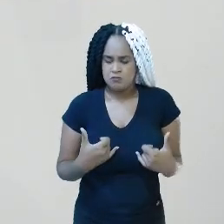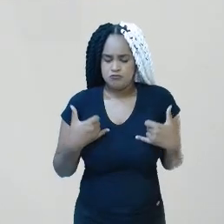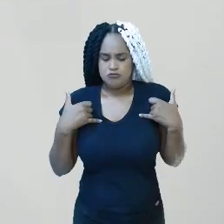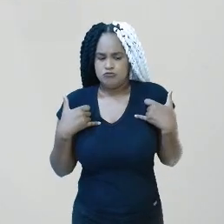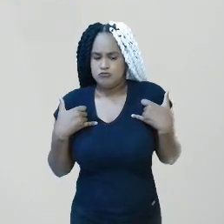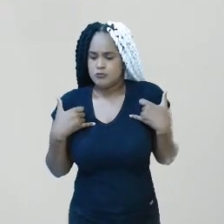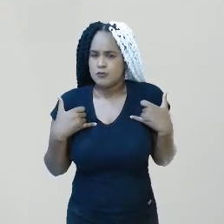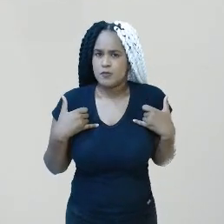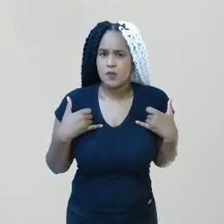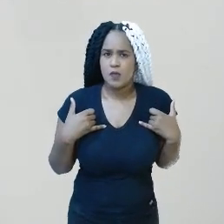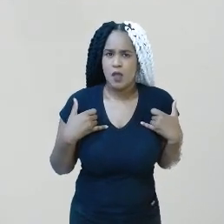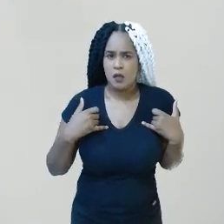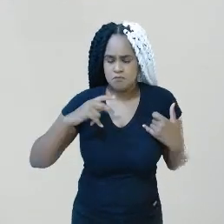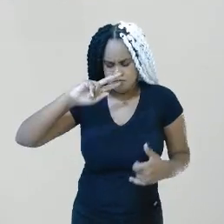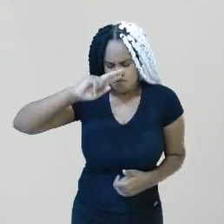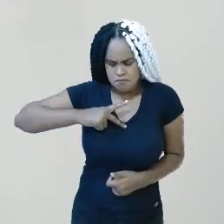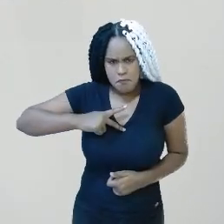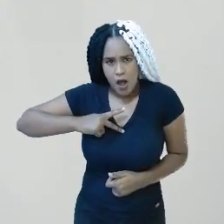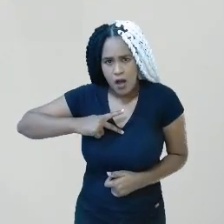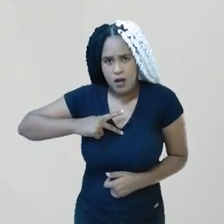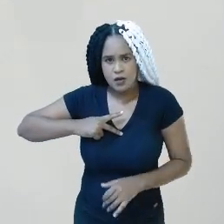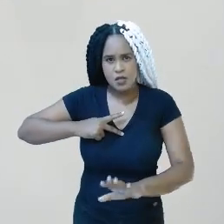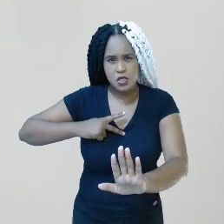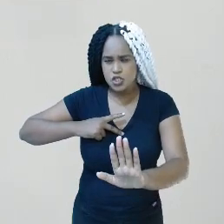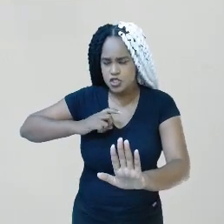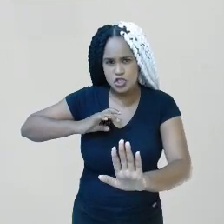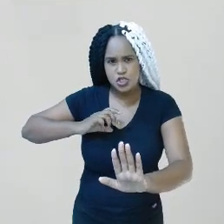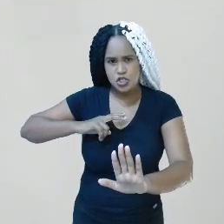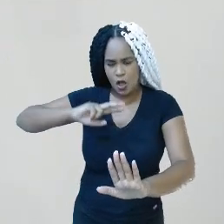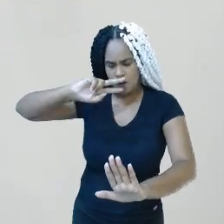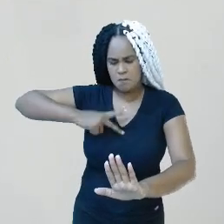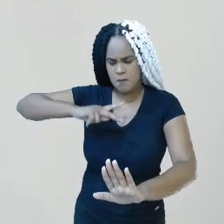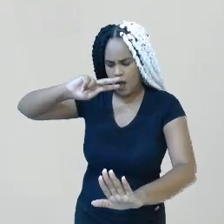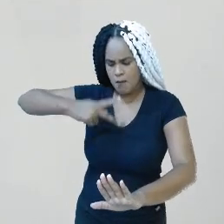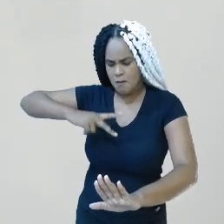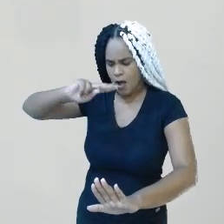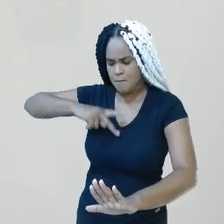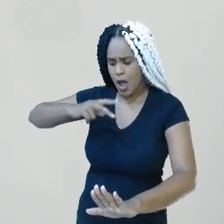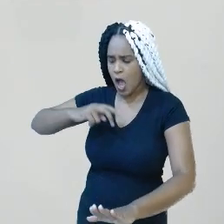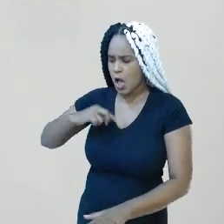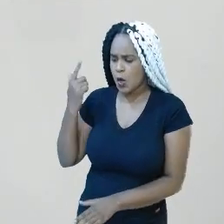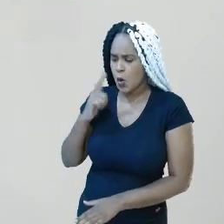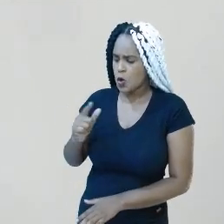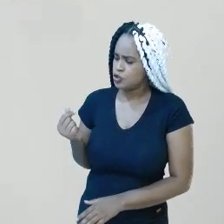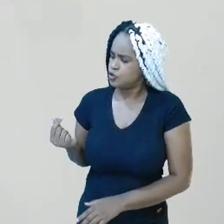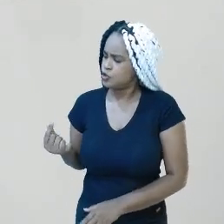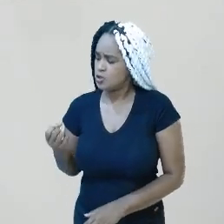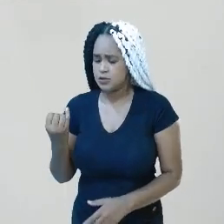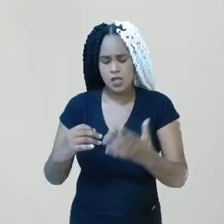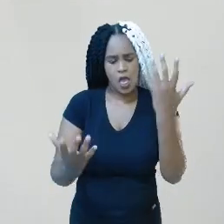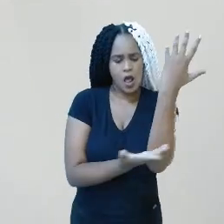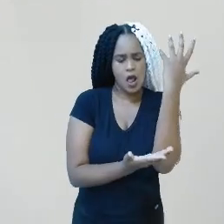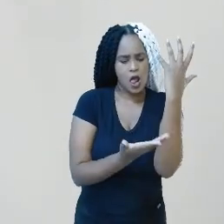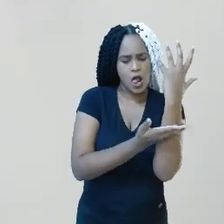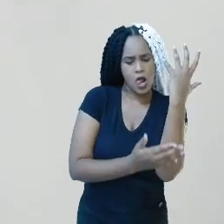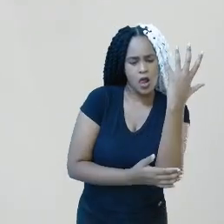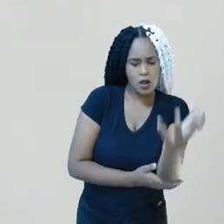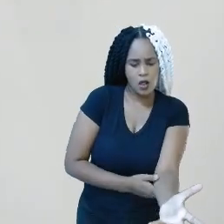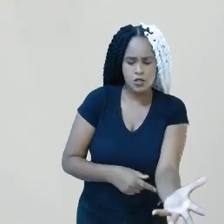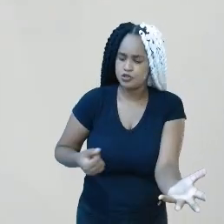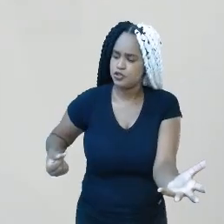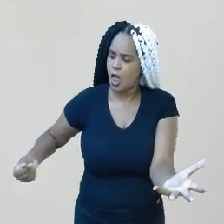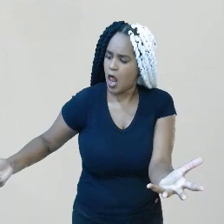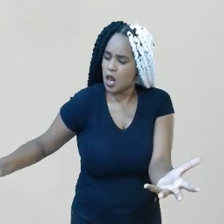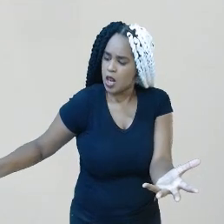a ponto de, eu só vou pensar em mim mesmo, só vou pensar que eu vou ganhar dinheiro se eu derrubar essa árvore, eu só vou